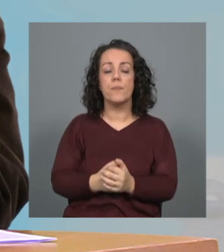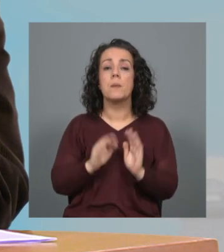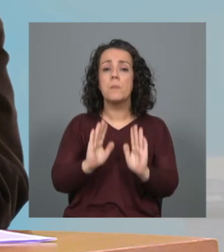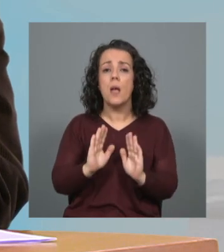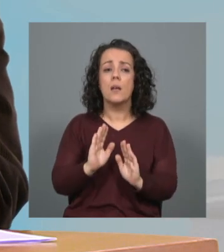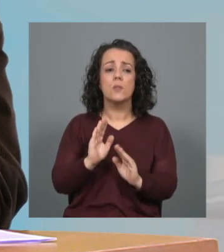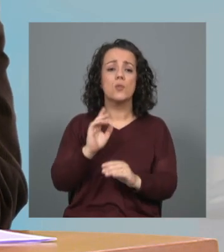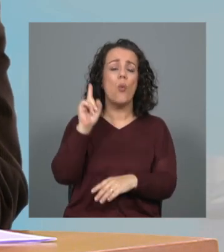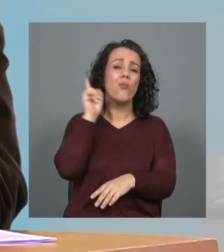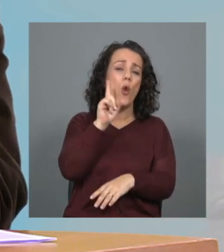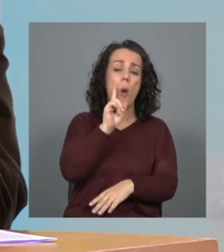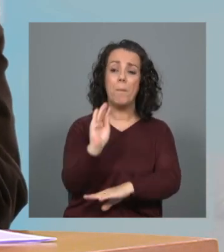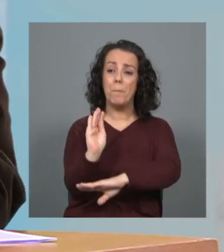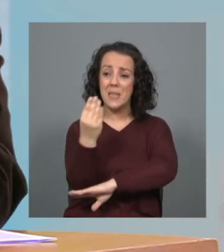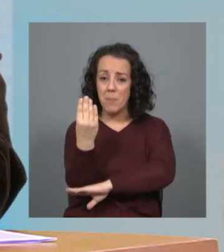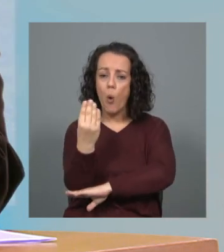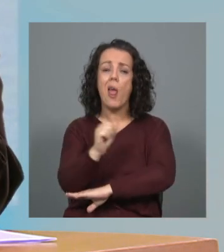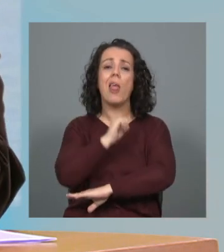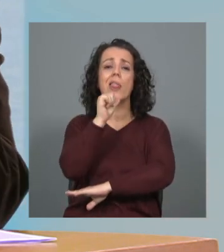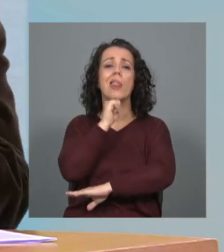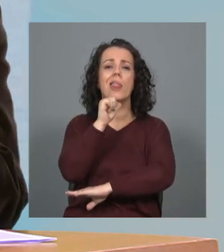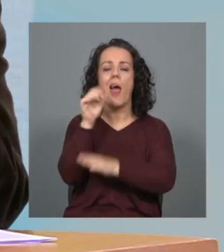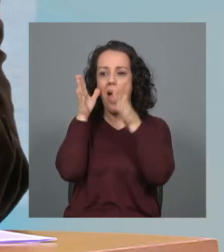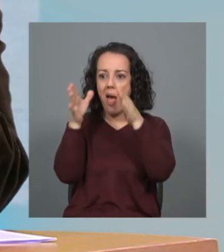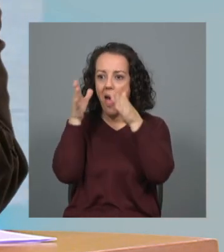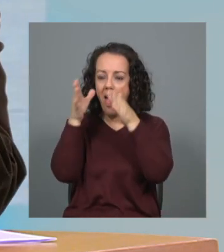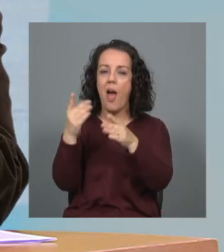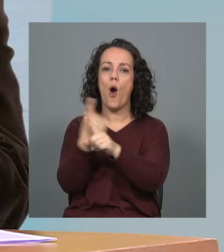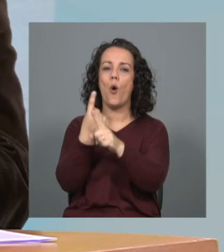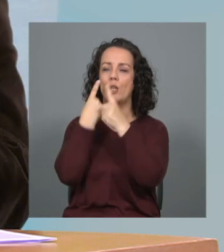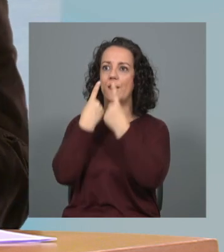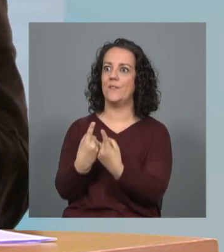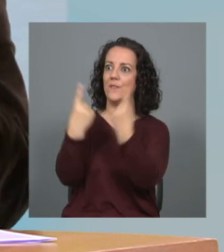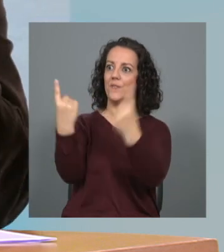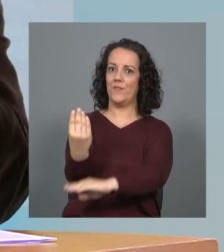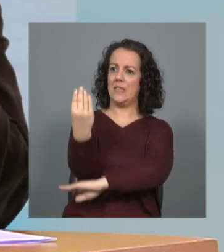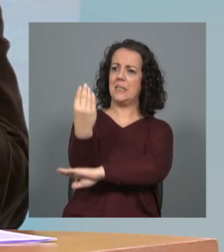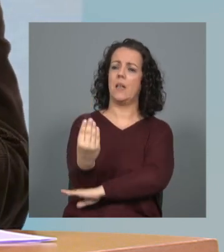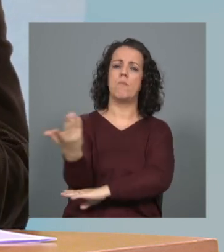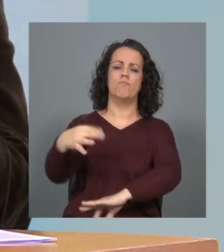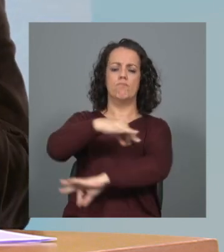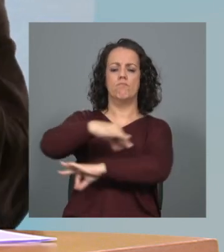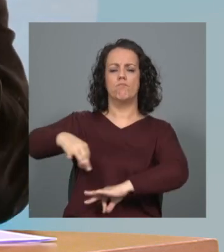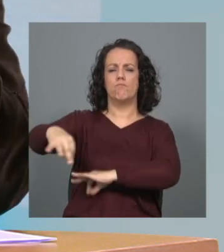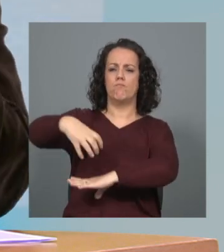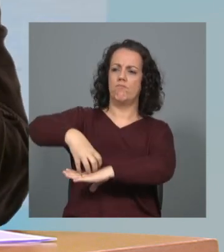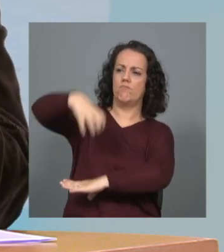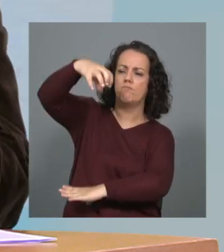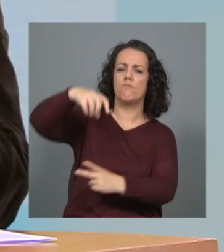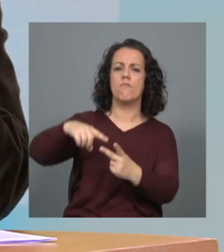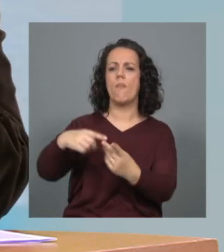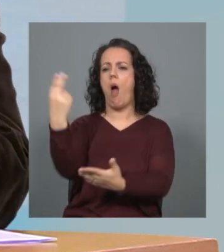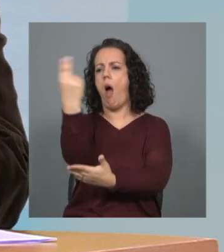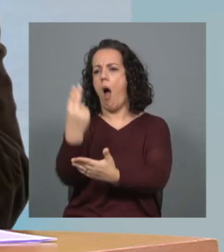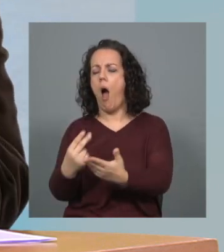património muitas vezes é valorizado na sua dimensão mais visível e de fruição mais imediata, seja o património arquitetónico,